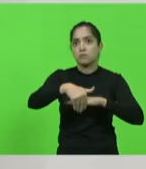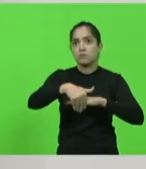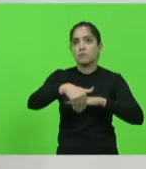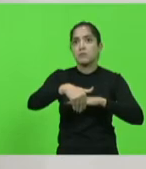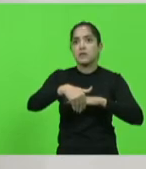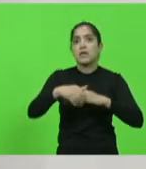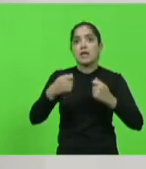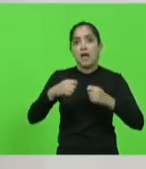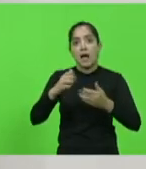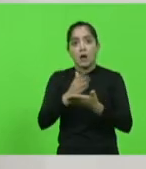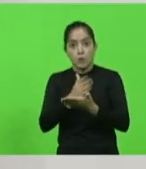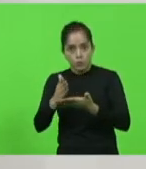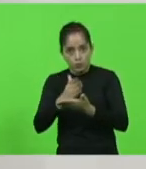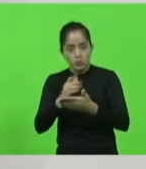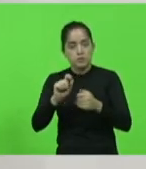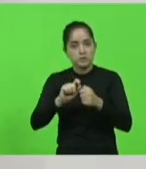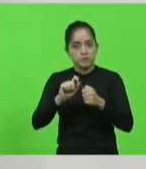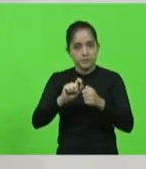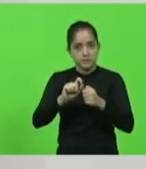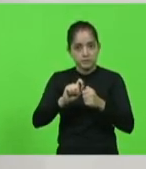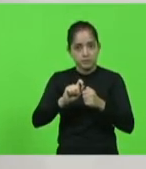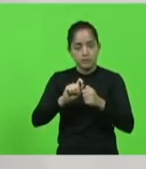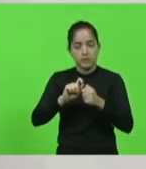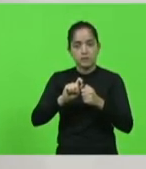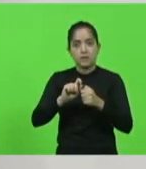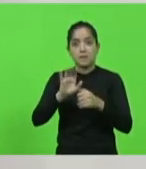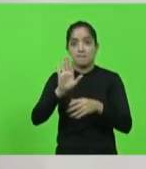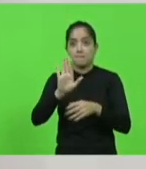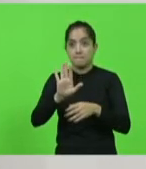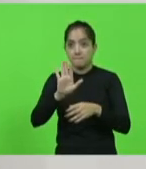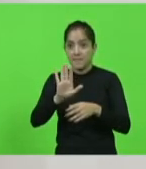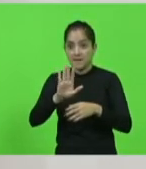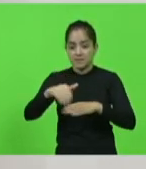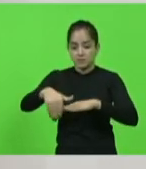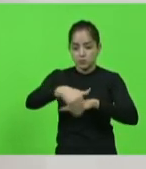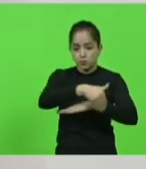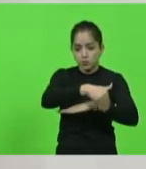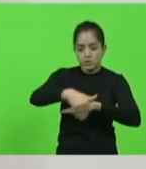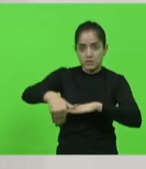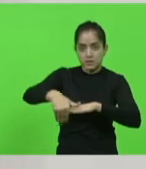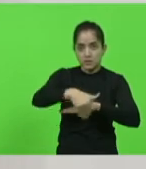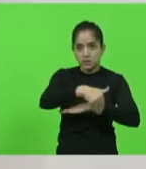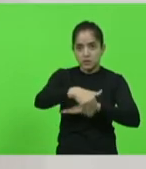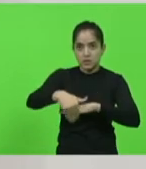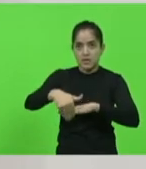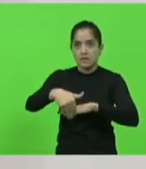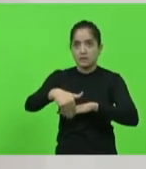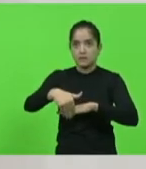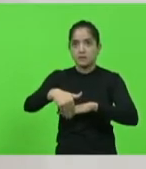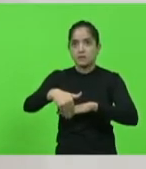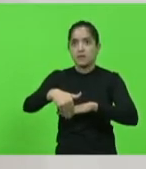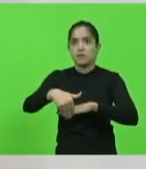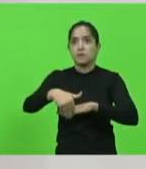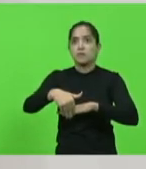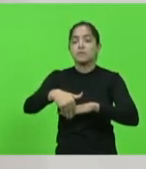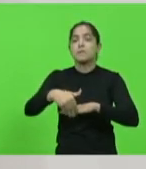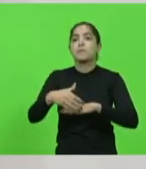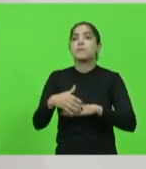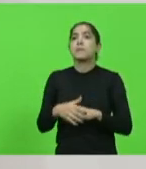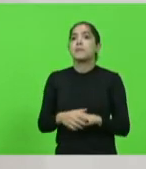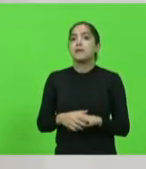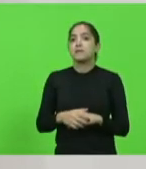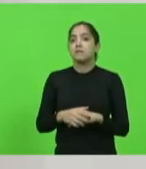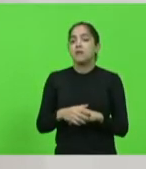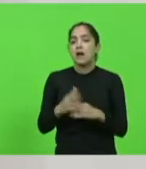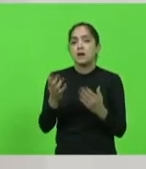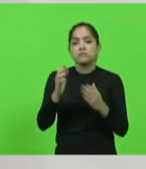sendo feita. Só que os trajetos em que menos demanda de manutenção, as empresas